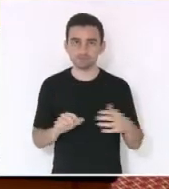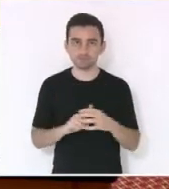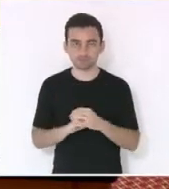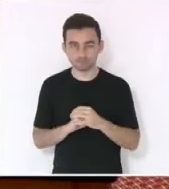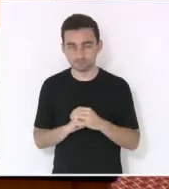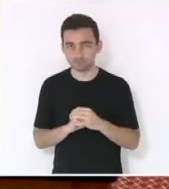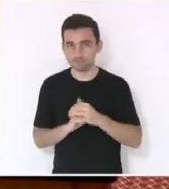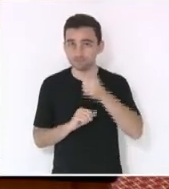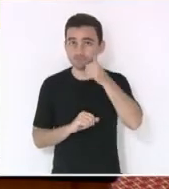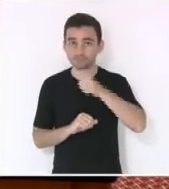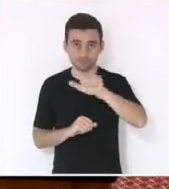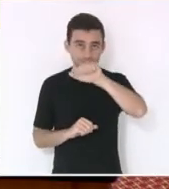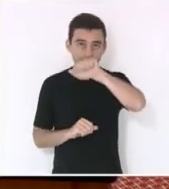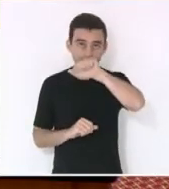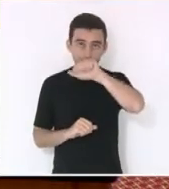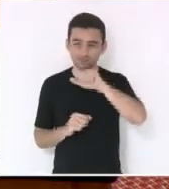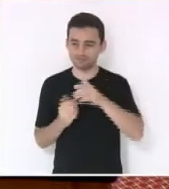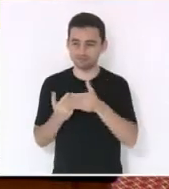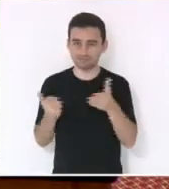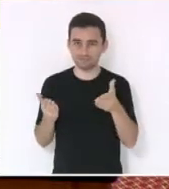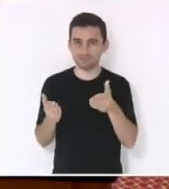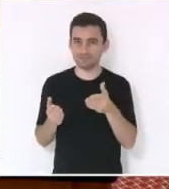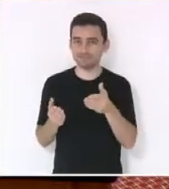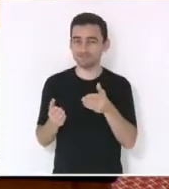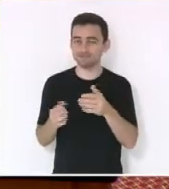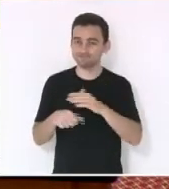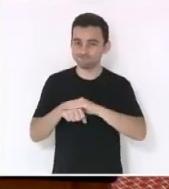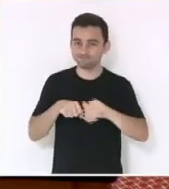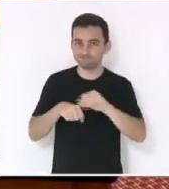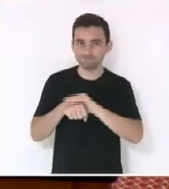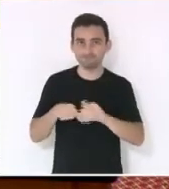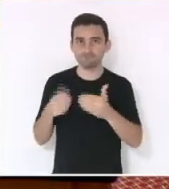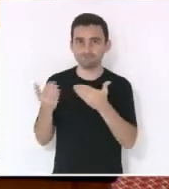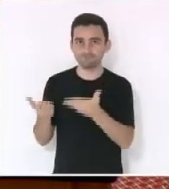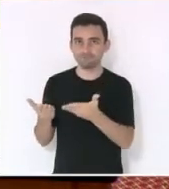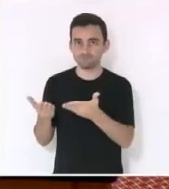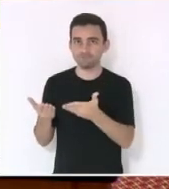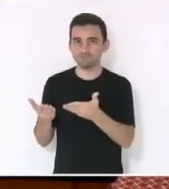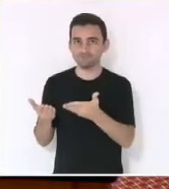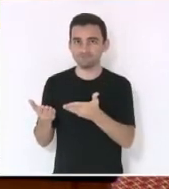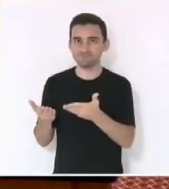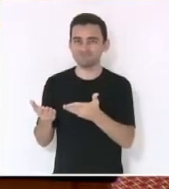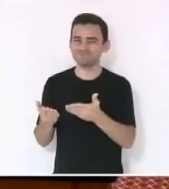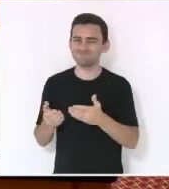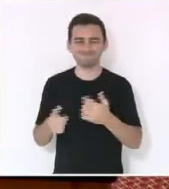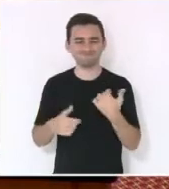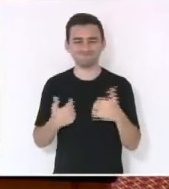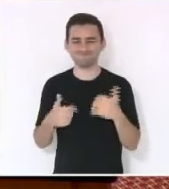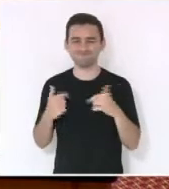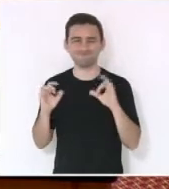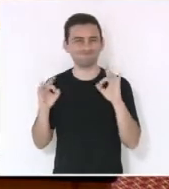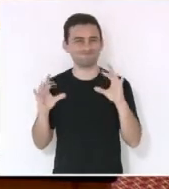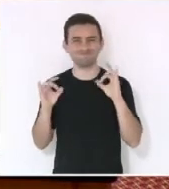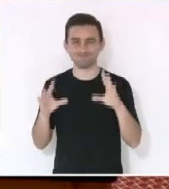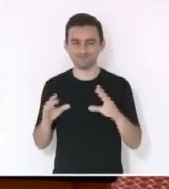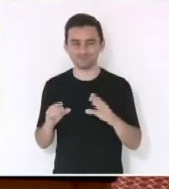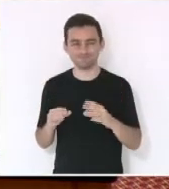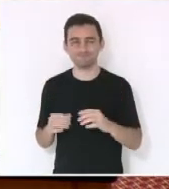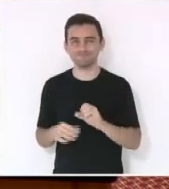mãezinhas, como são carinhosamente chamadas, têm feito um trabalho fantástico, presidente.